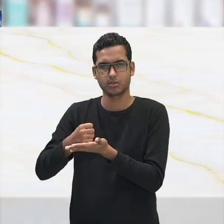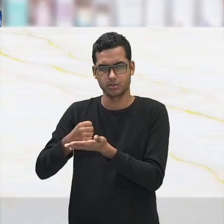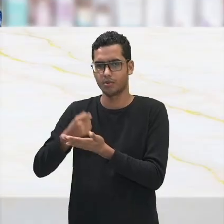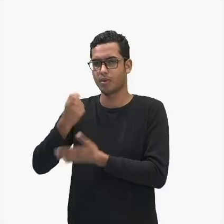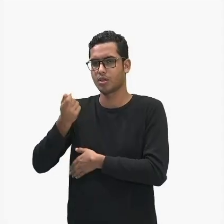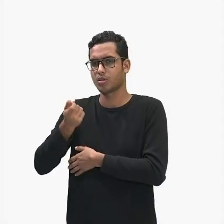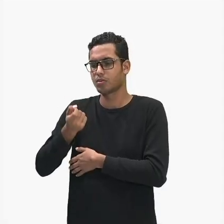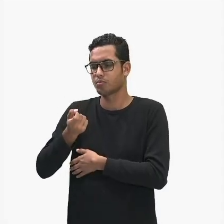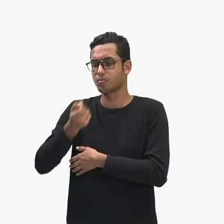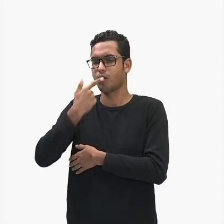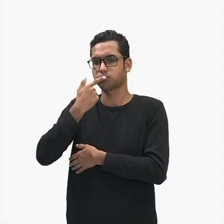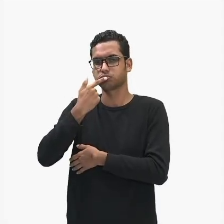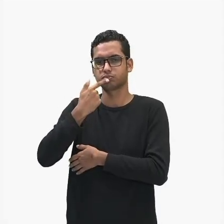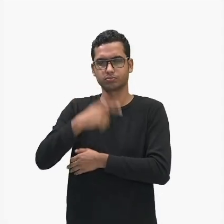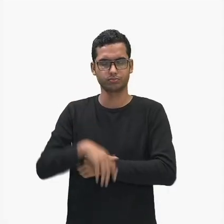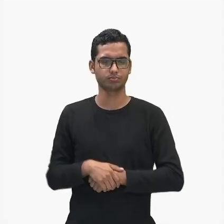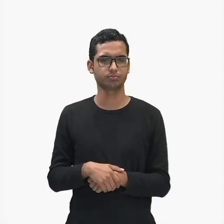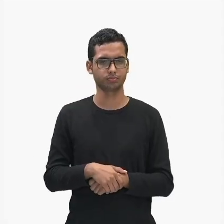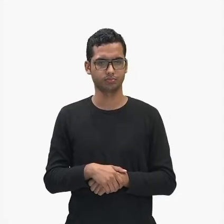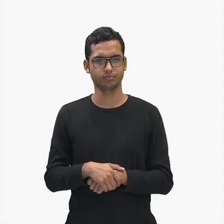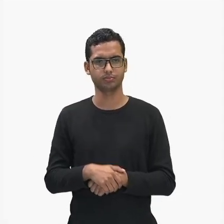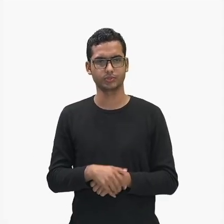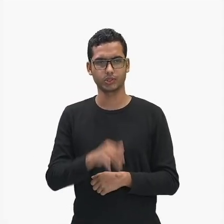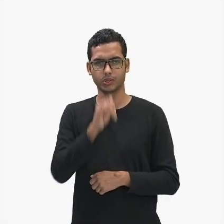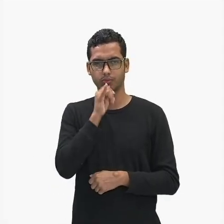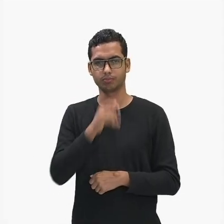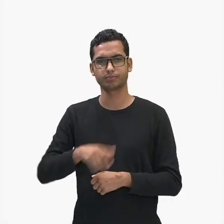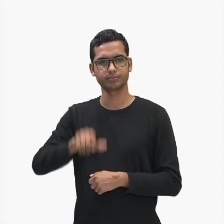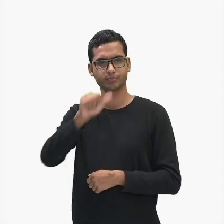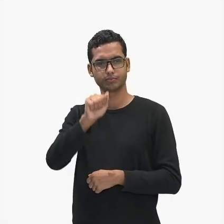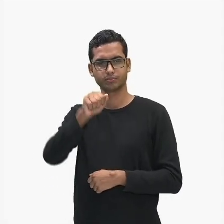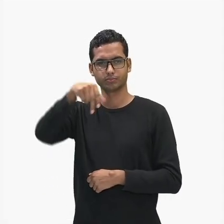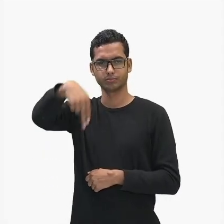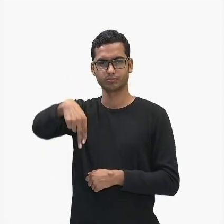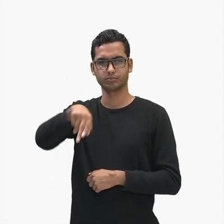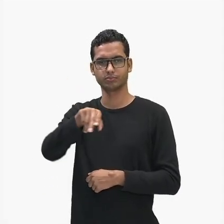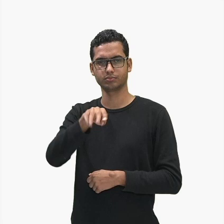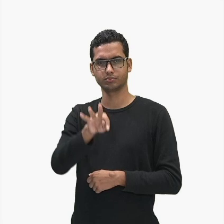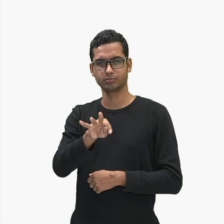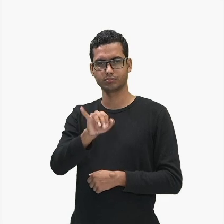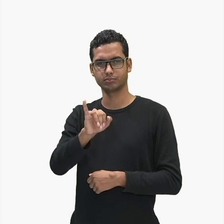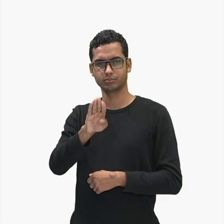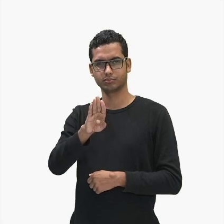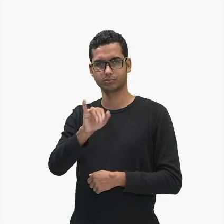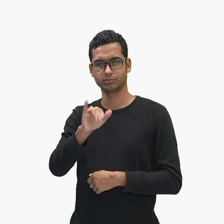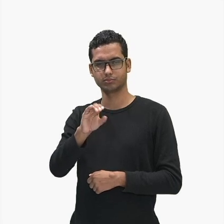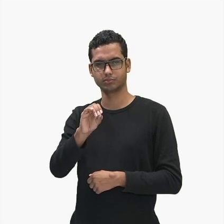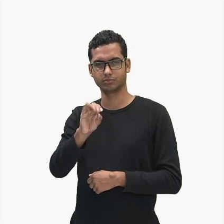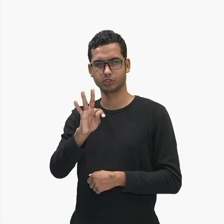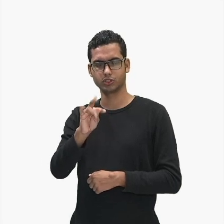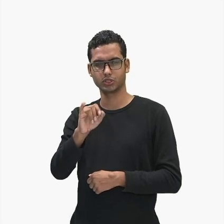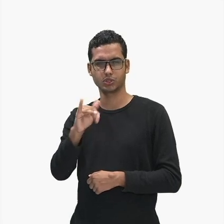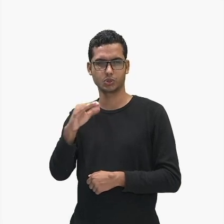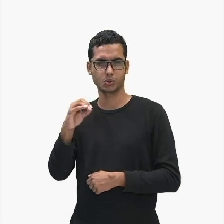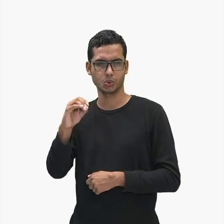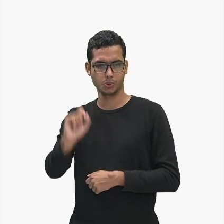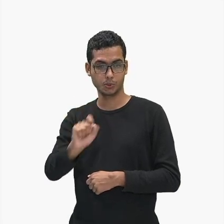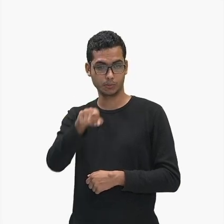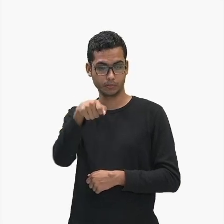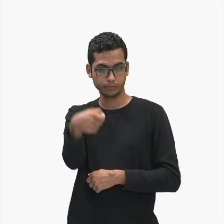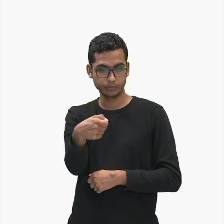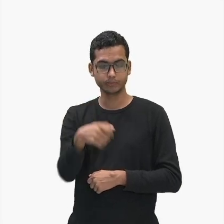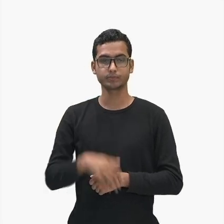vencida. Vamos falar aí dos antibióticos. Os antibióticos,